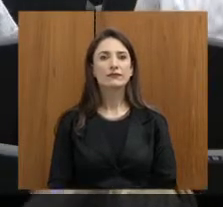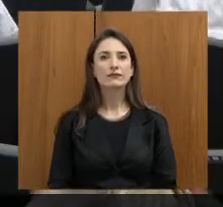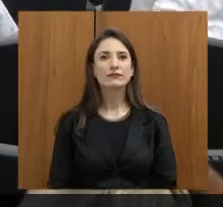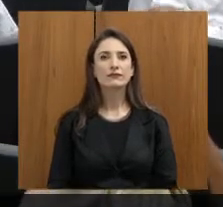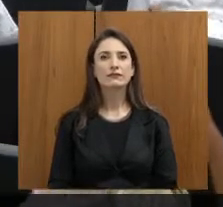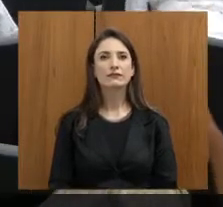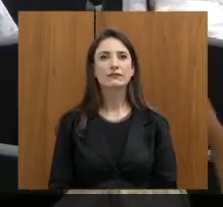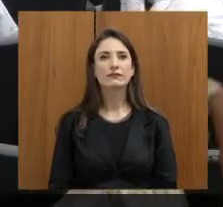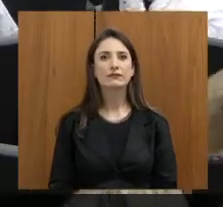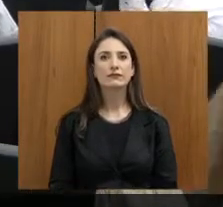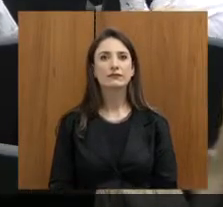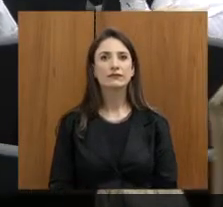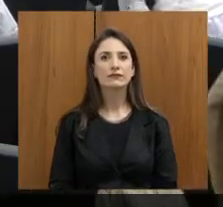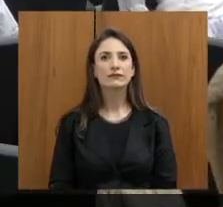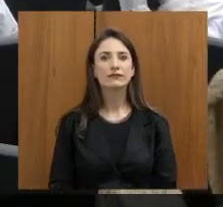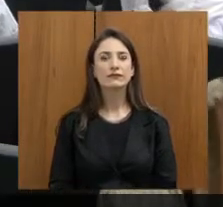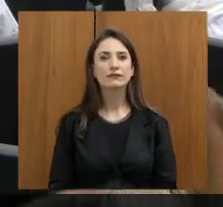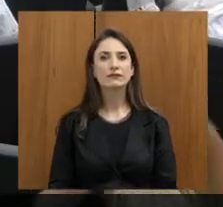Lion